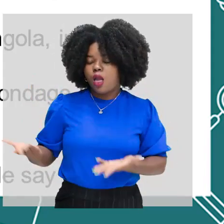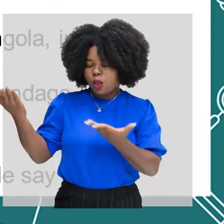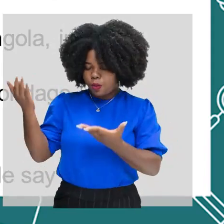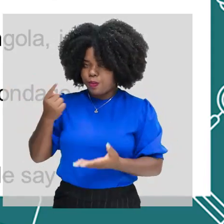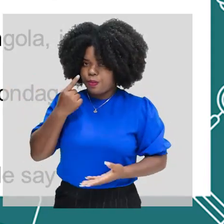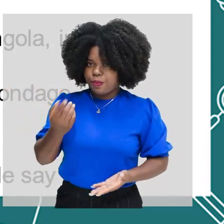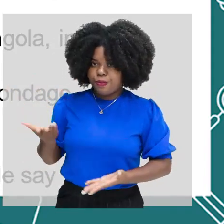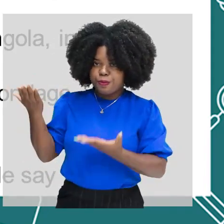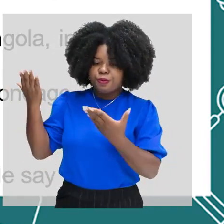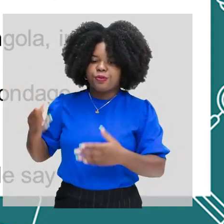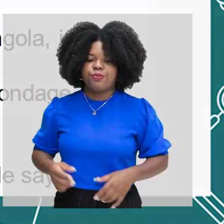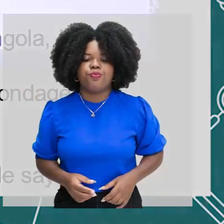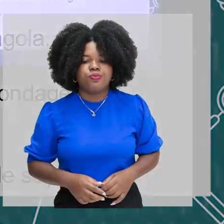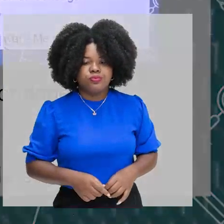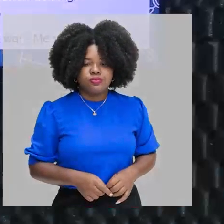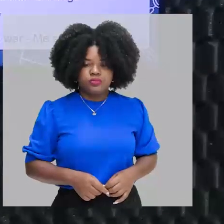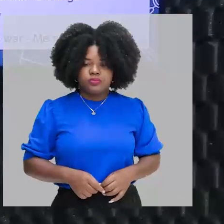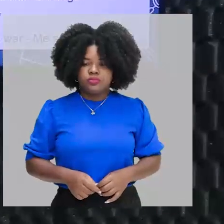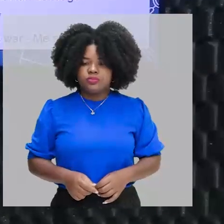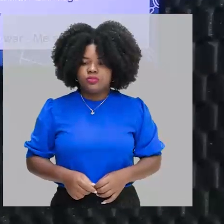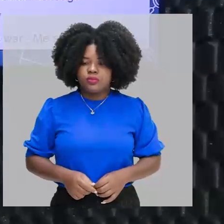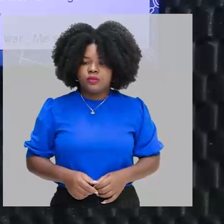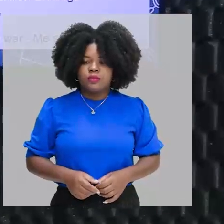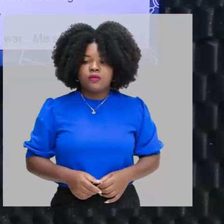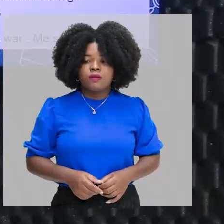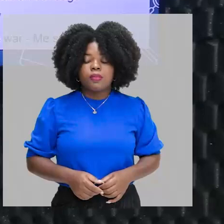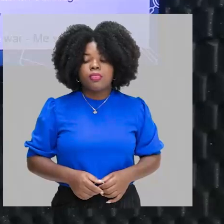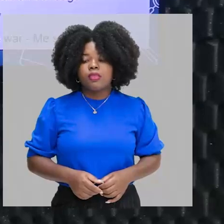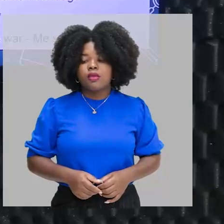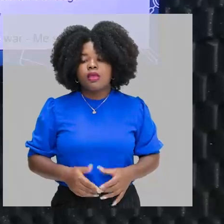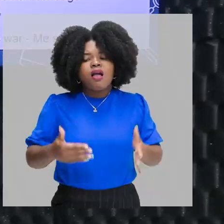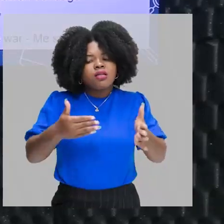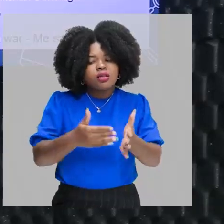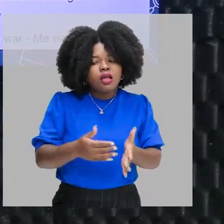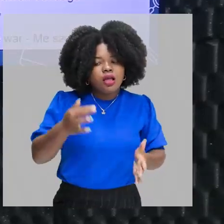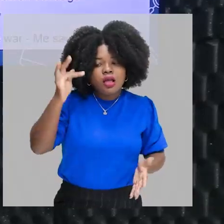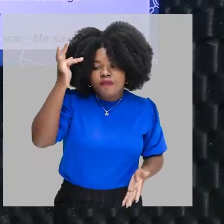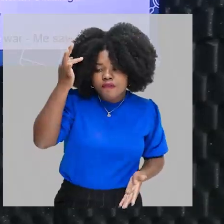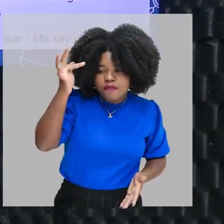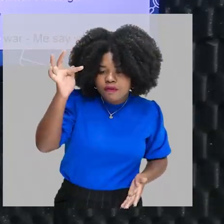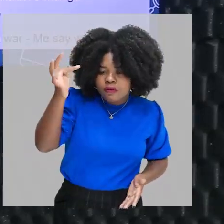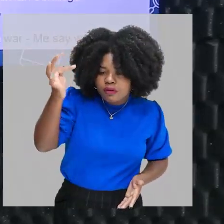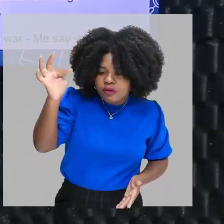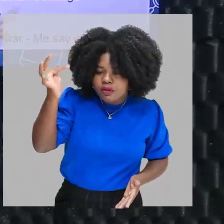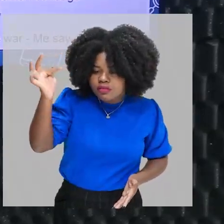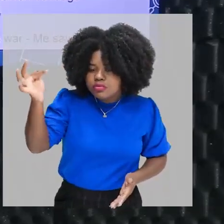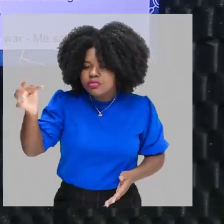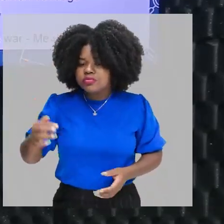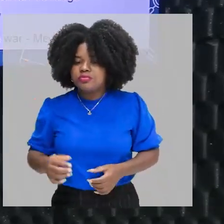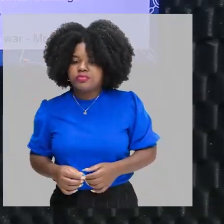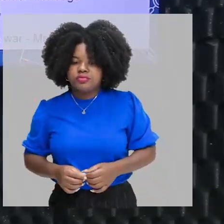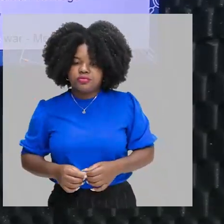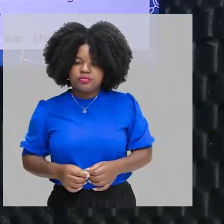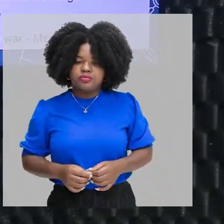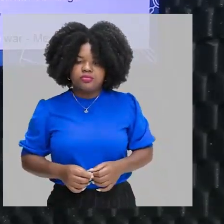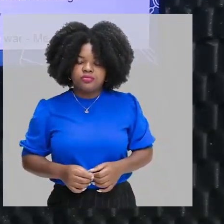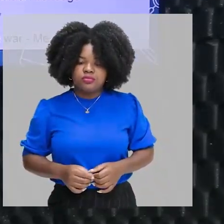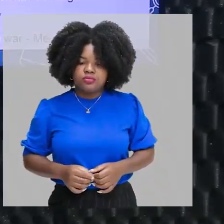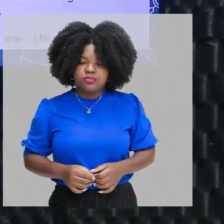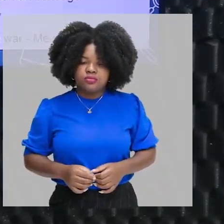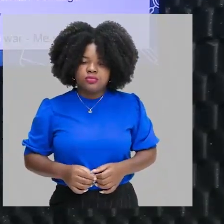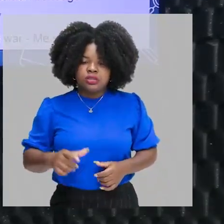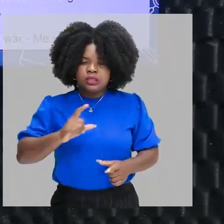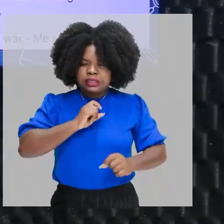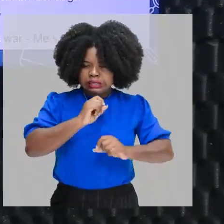the philosophy, até que a filosofia, which holds one race superior, que mantém